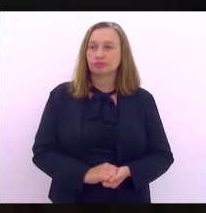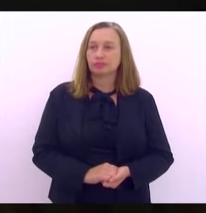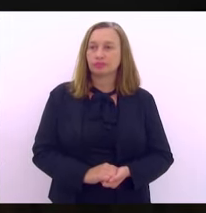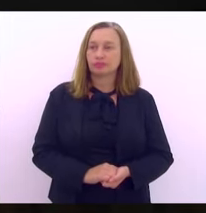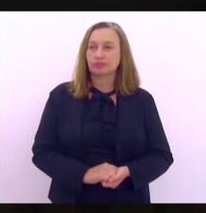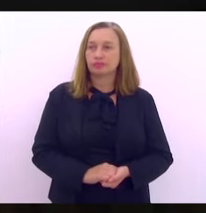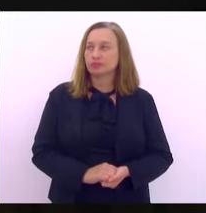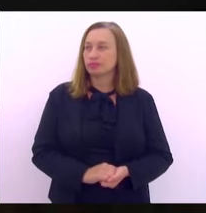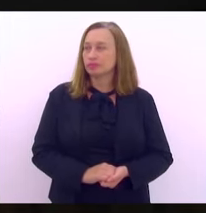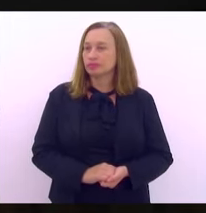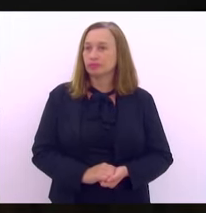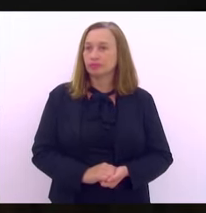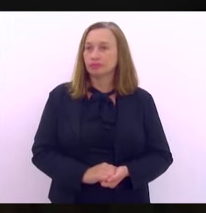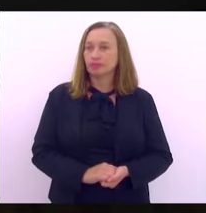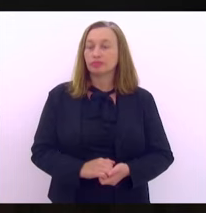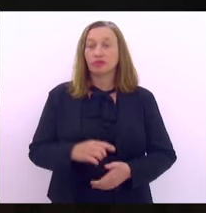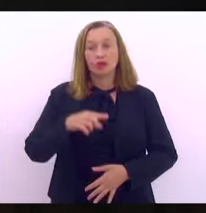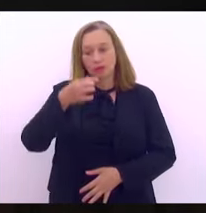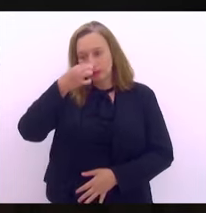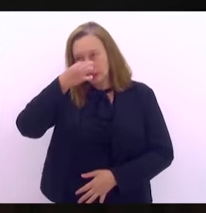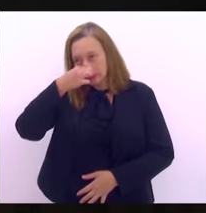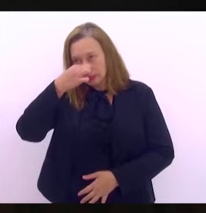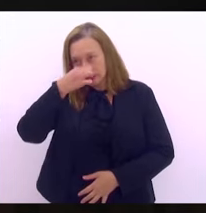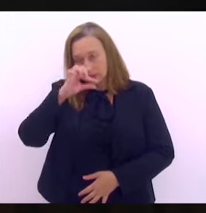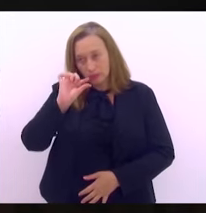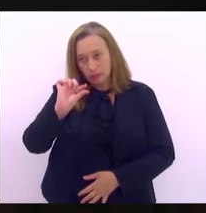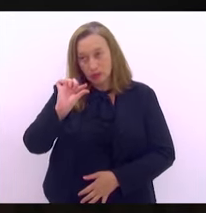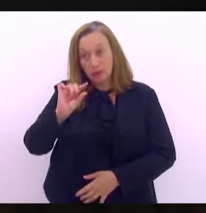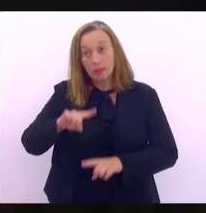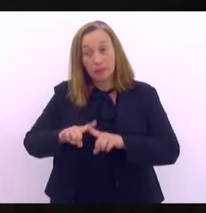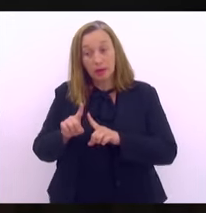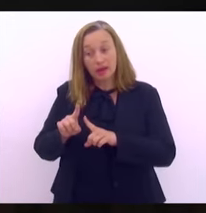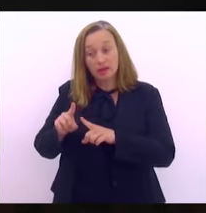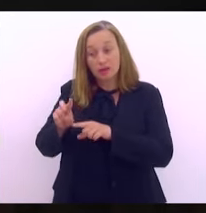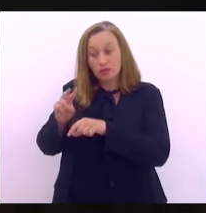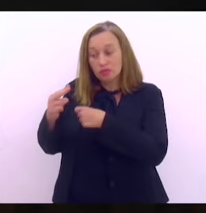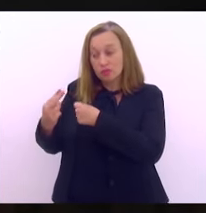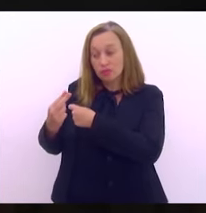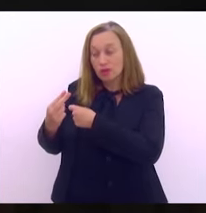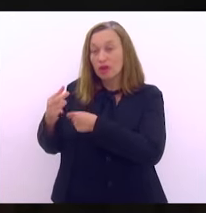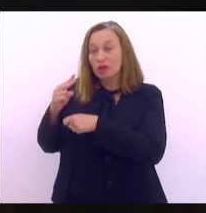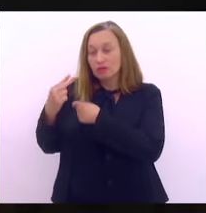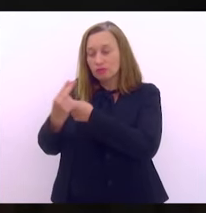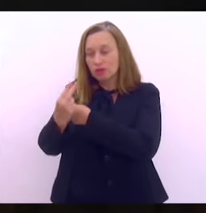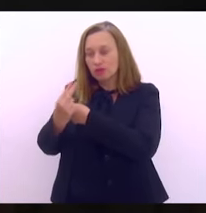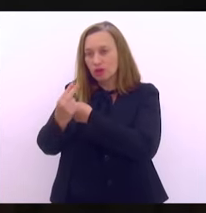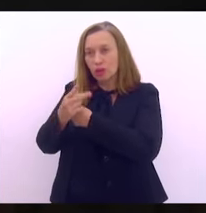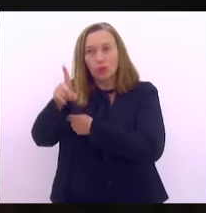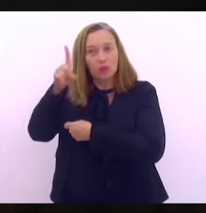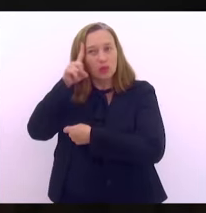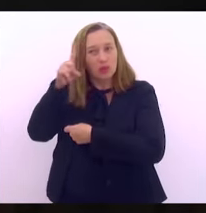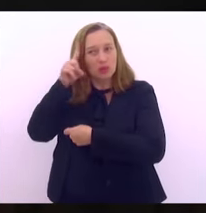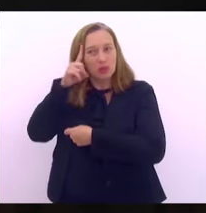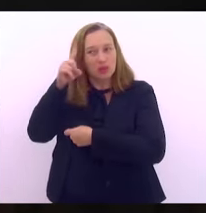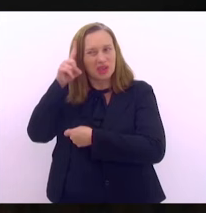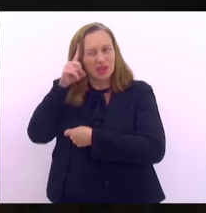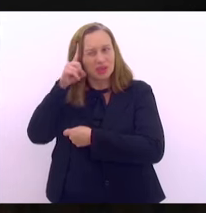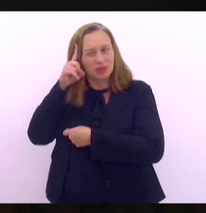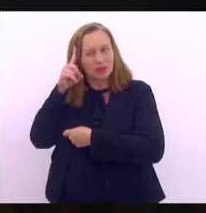Eu estou levemente resfriado, mas monitorando todo santo dia, tá, deputado Luiz Paulo? Todo santo dia, não aguento mais cotonete no meu